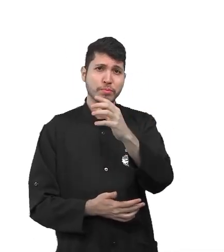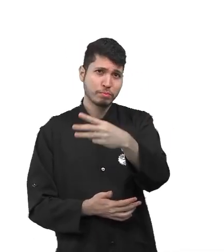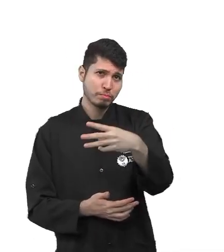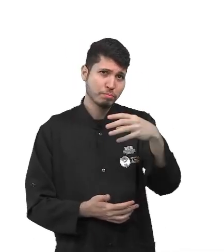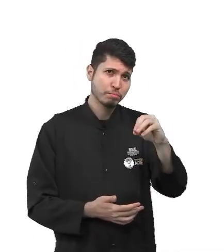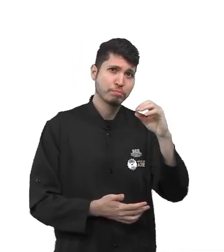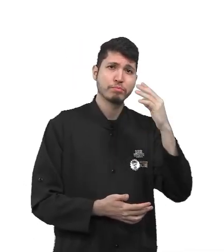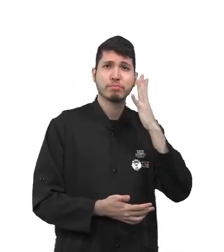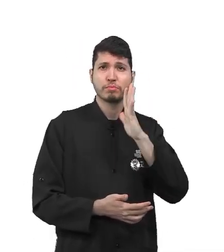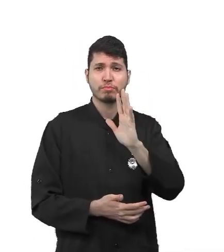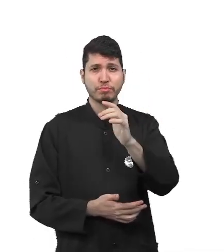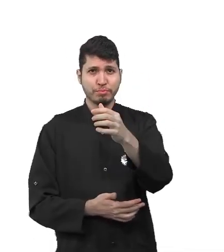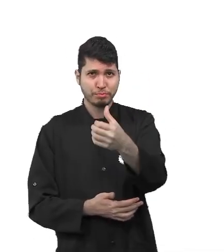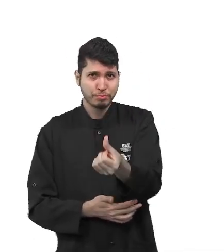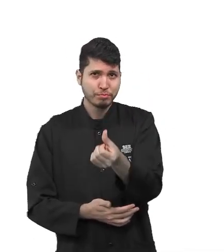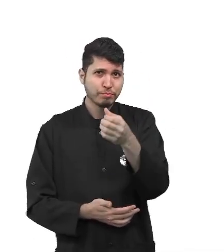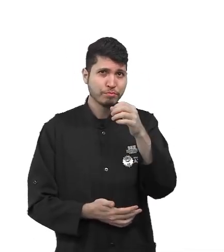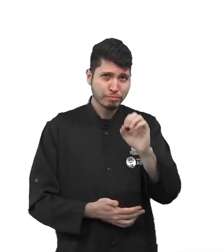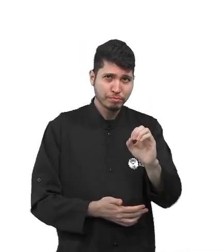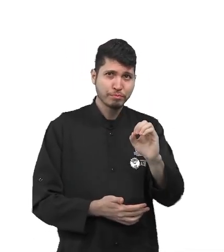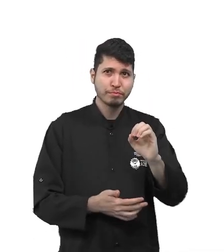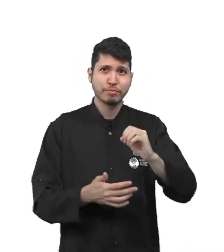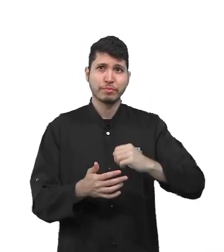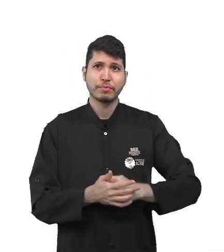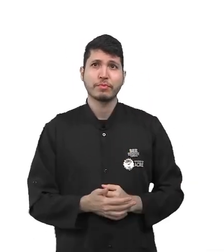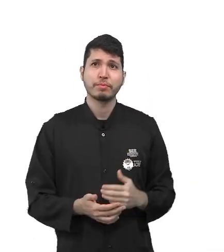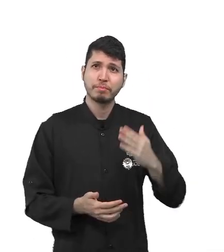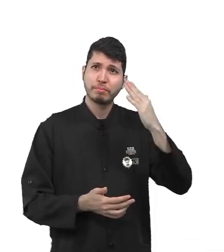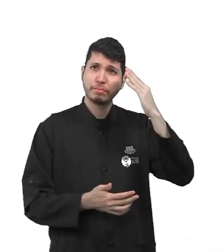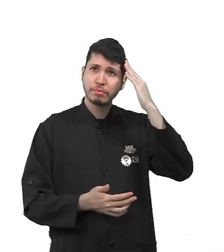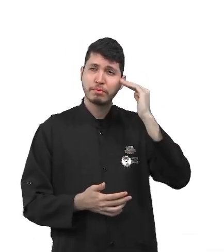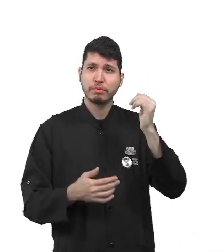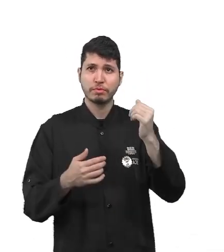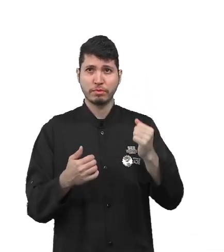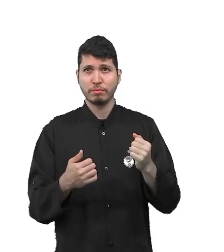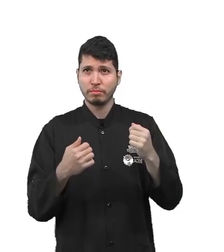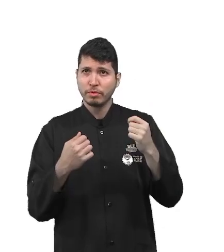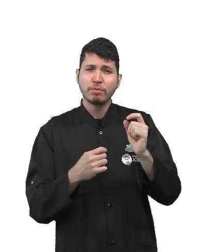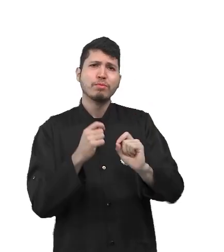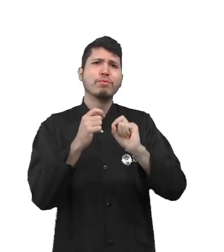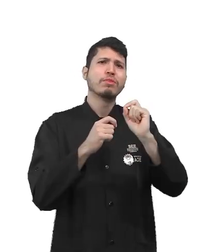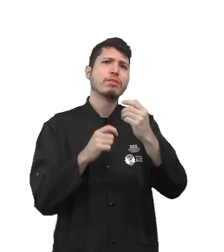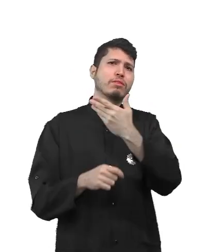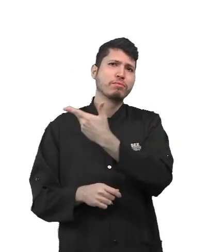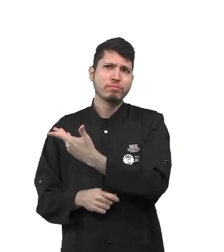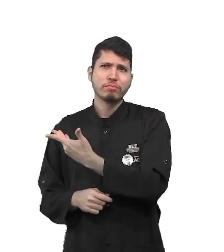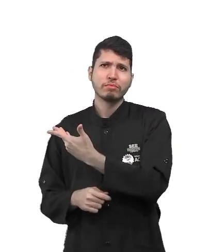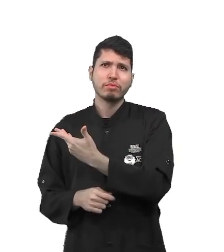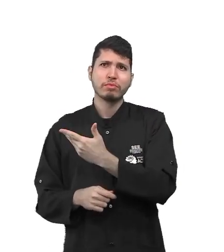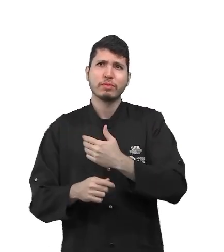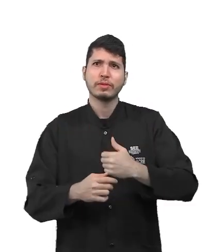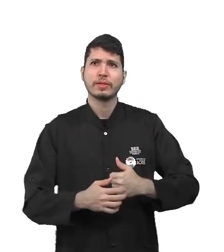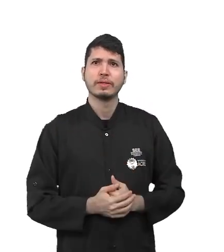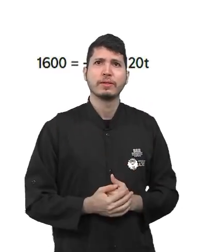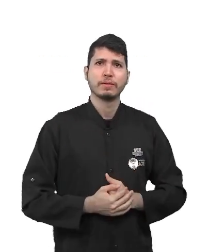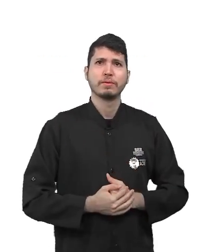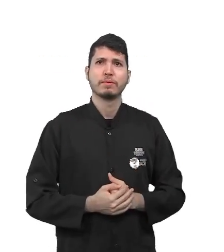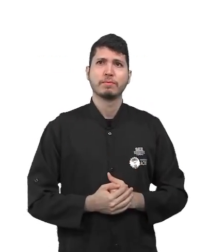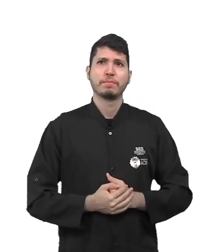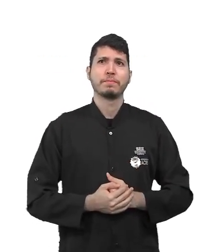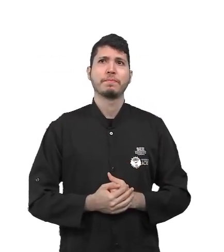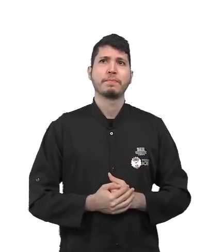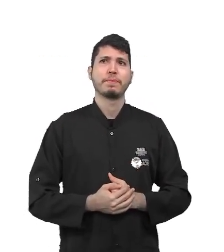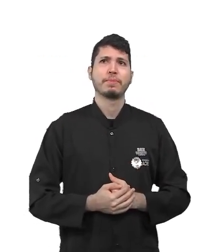que a nossa imagem aqui vai ser o F de T igual a 1.600, tá? Então, eu vou substituir esse camaradinho aqui